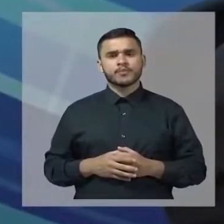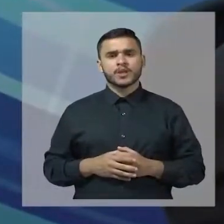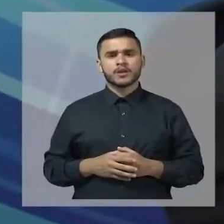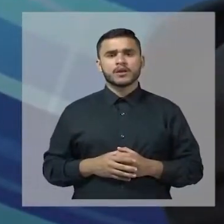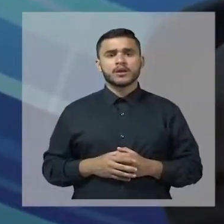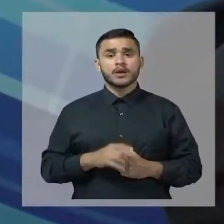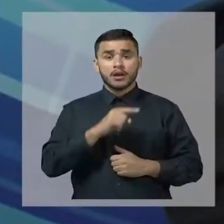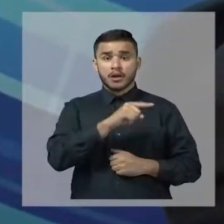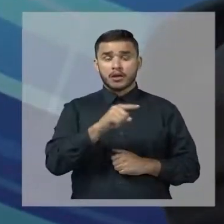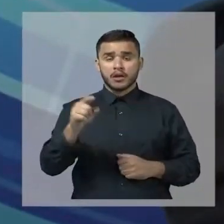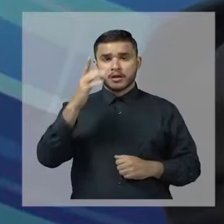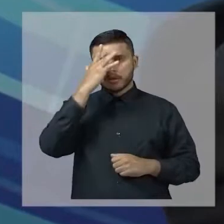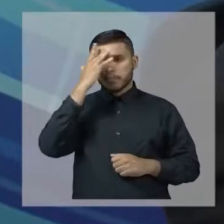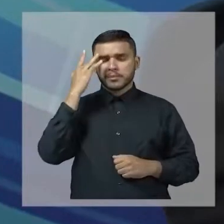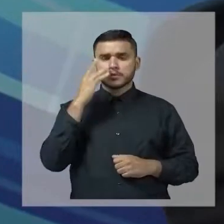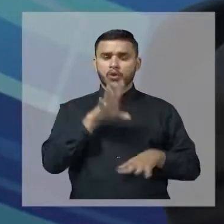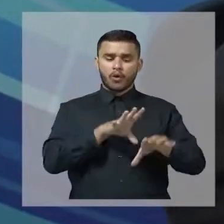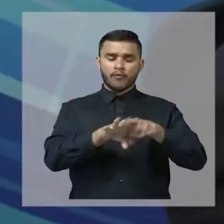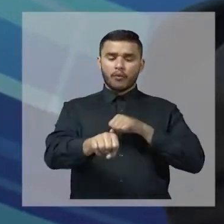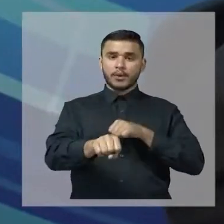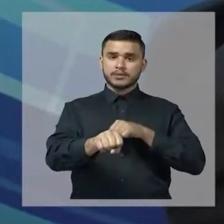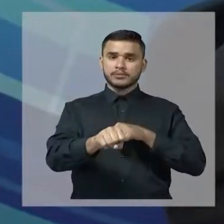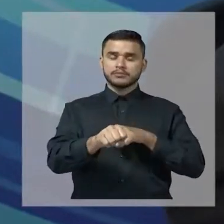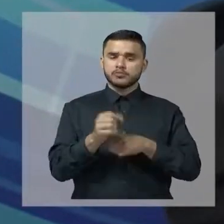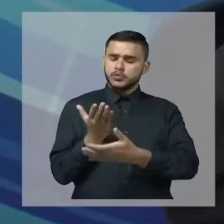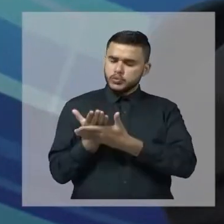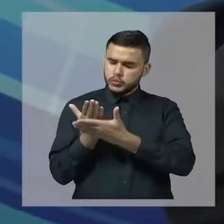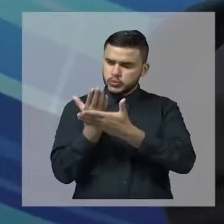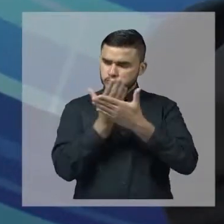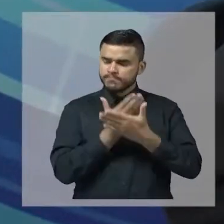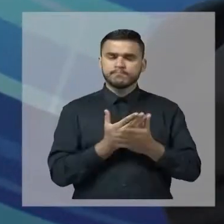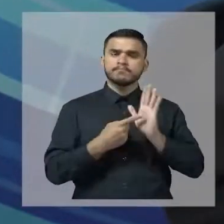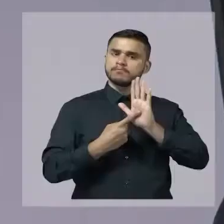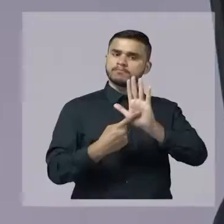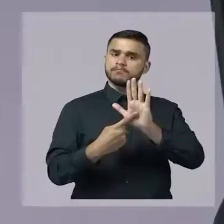se formar, continuava estudando e dando lições.